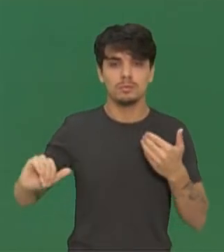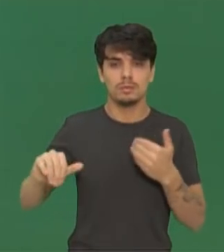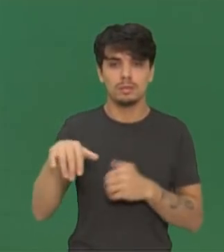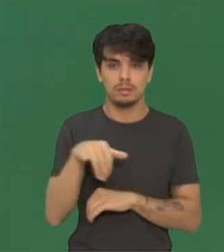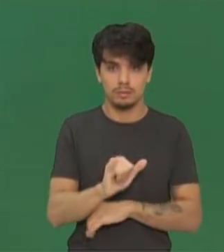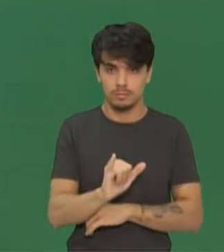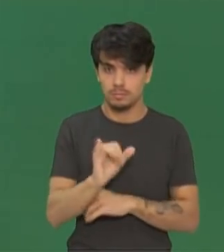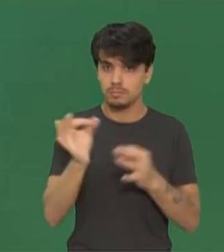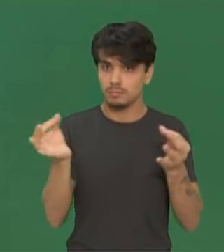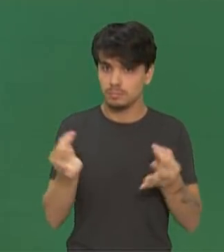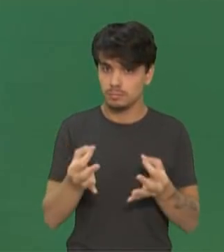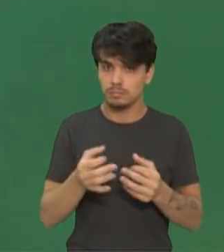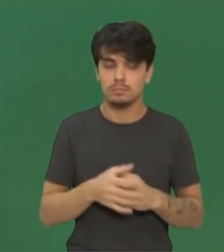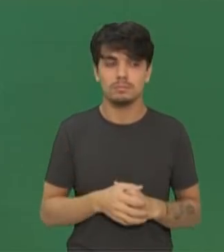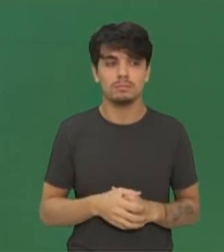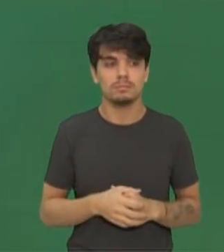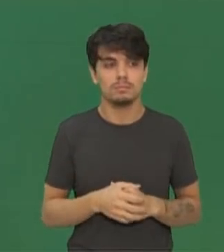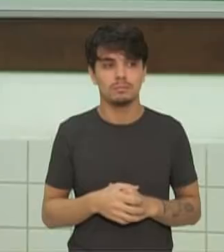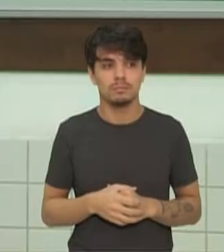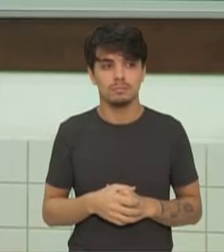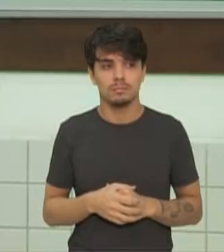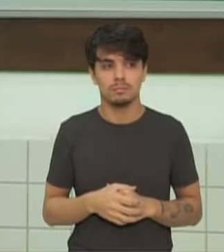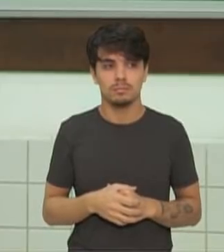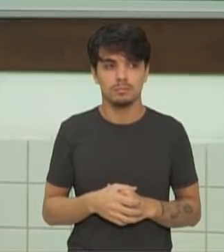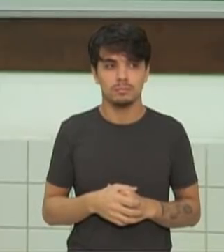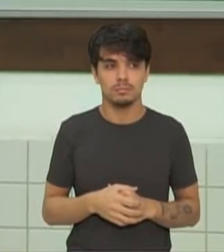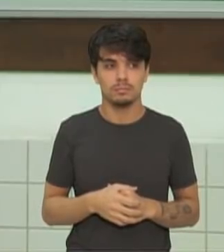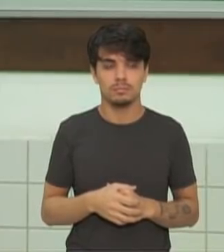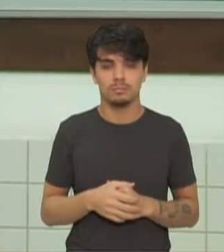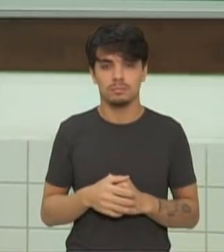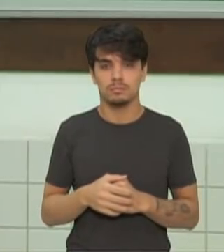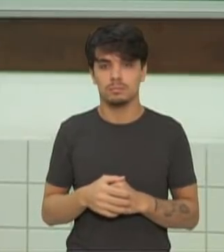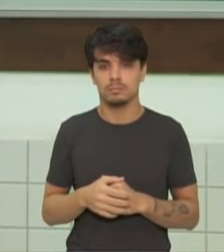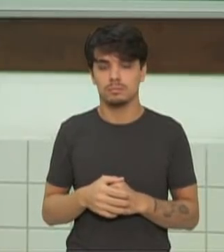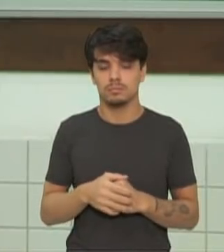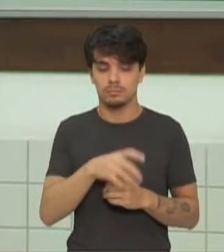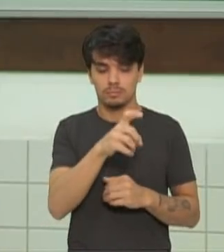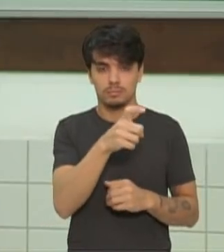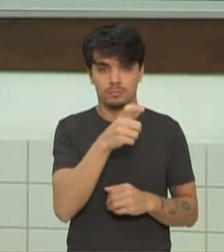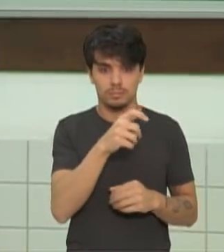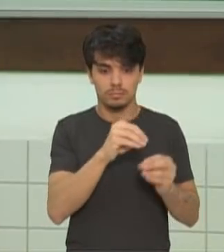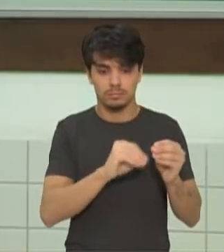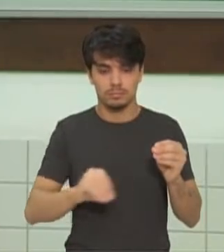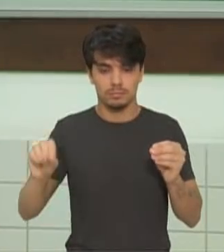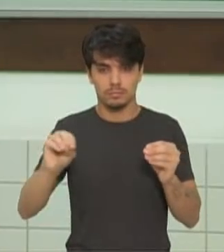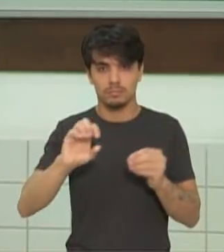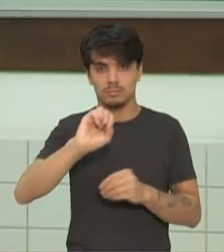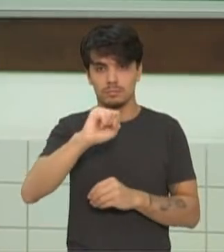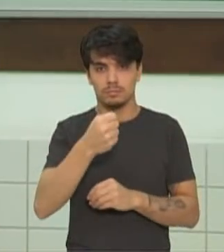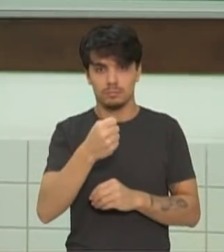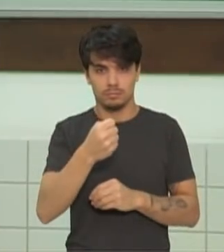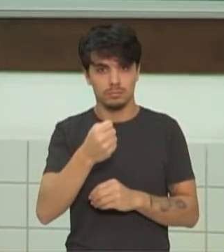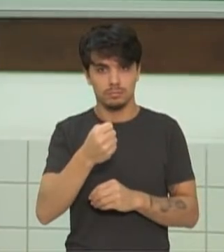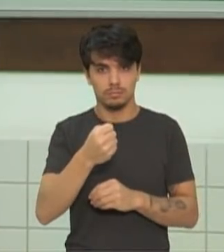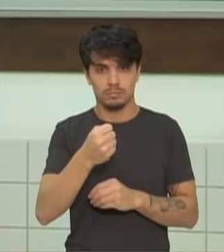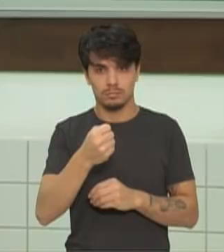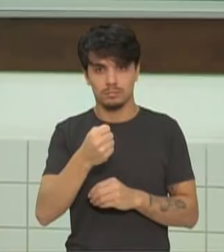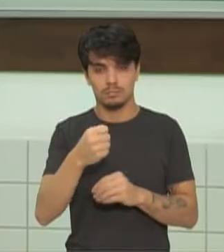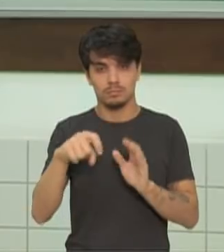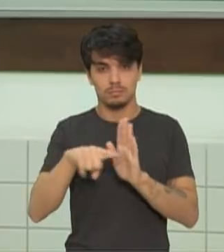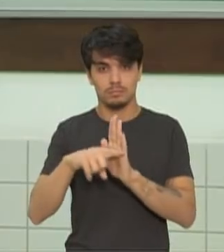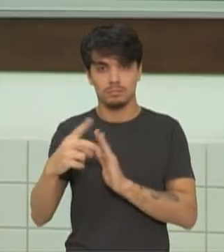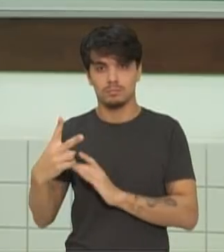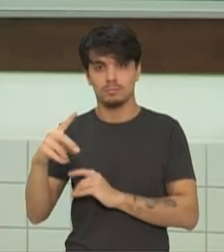agora. Então, o x eu vou passar para o outro lado. Então, vai ser 80 menos